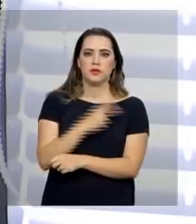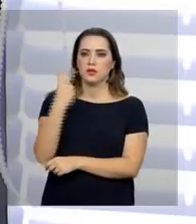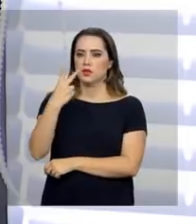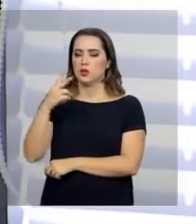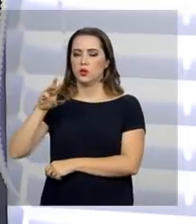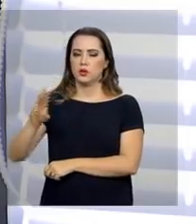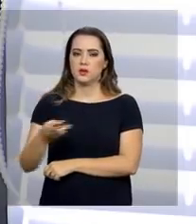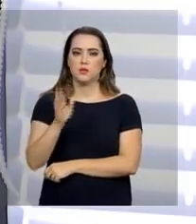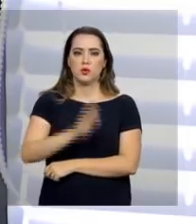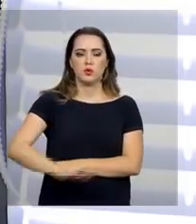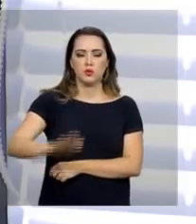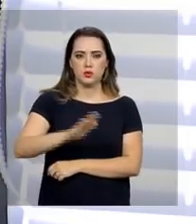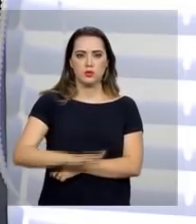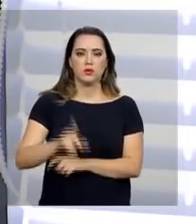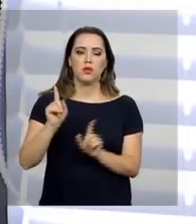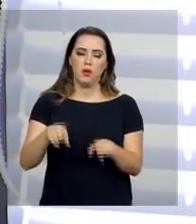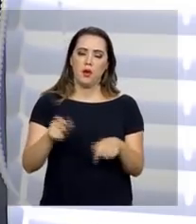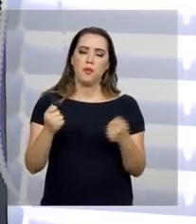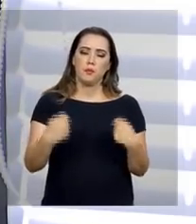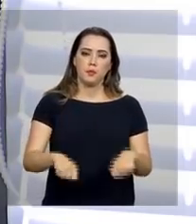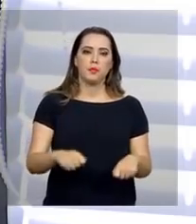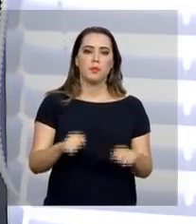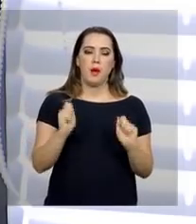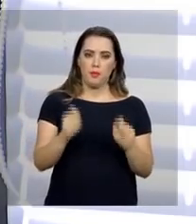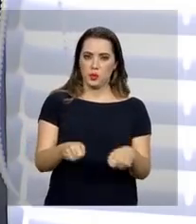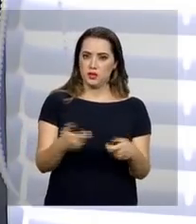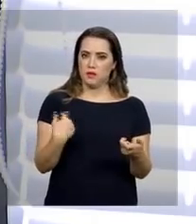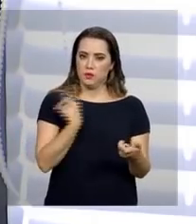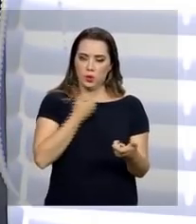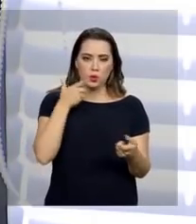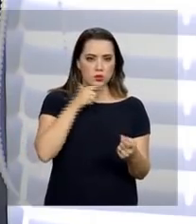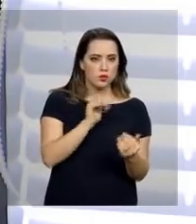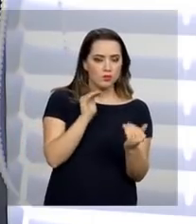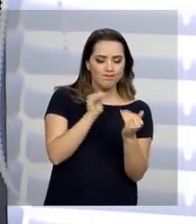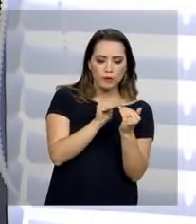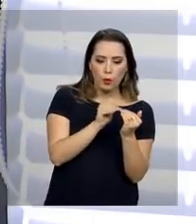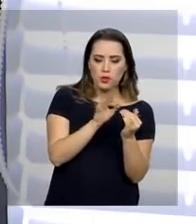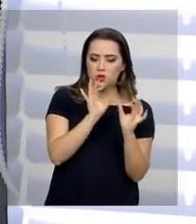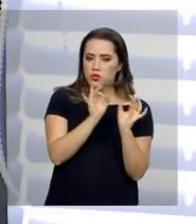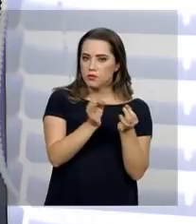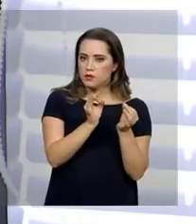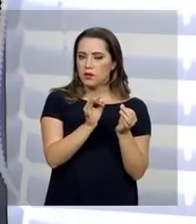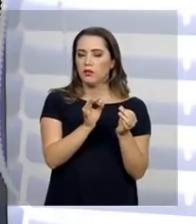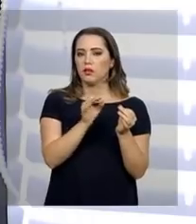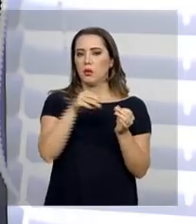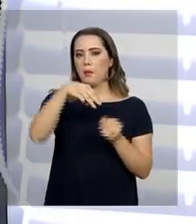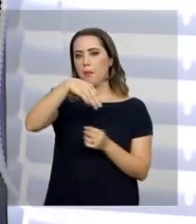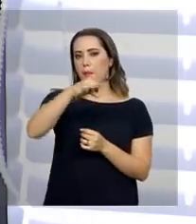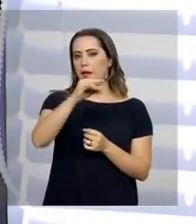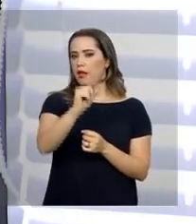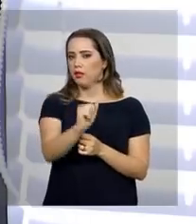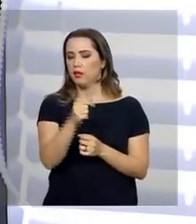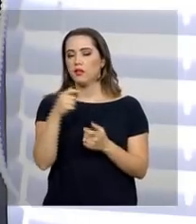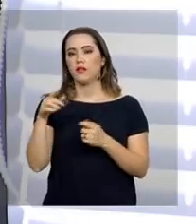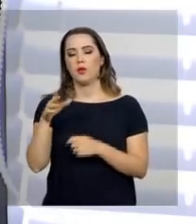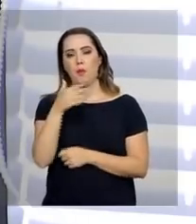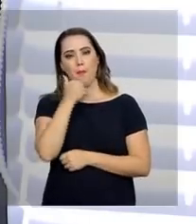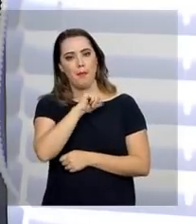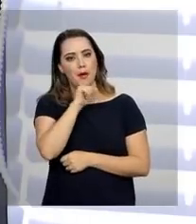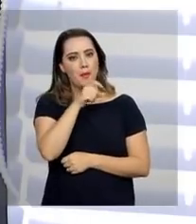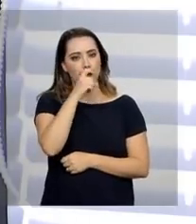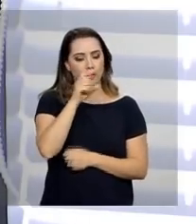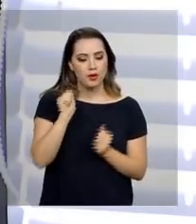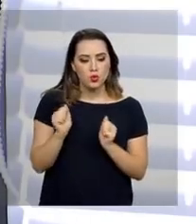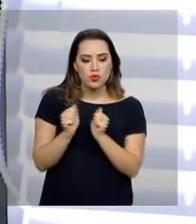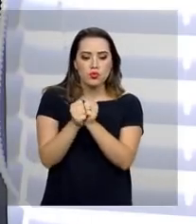então é possível que nós vamos atingir a meta é preciso que os pais entendam a necessidade de levar seus filhos é